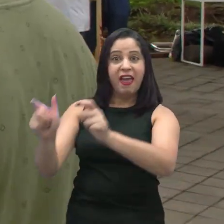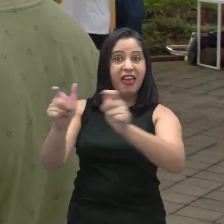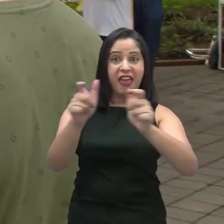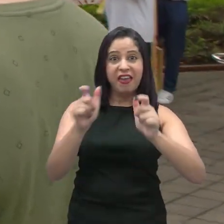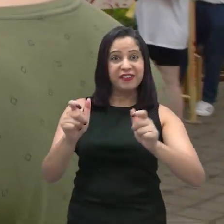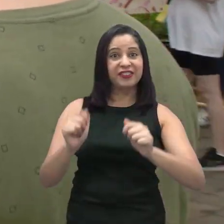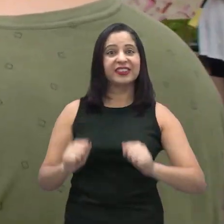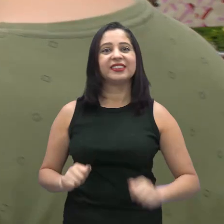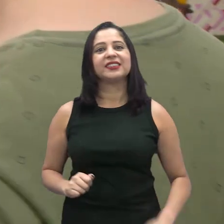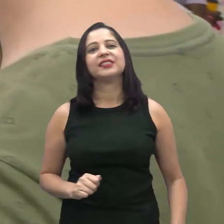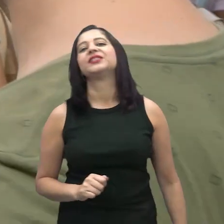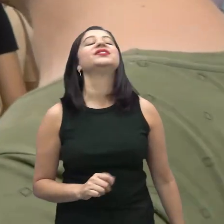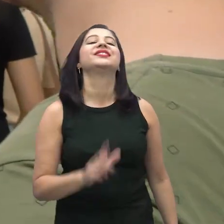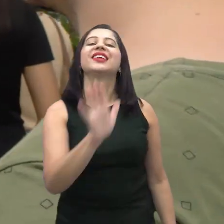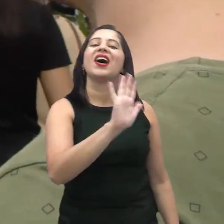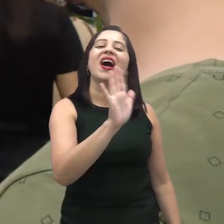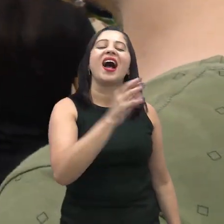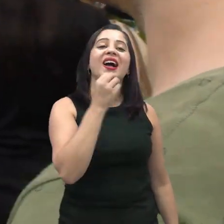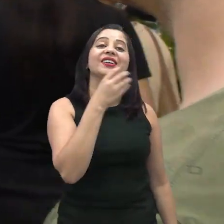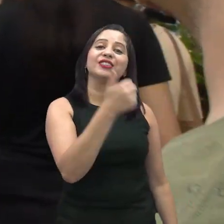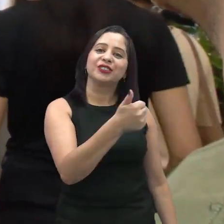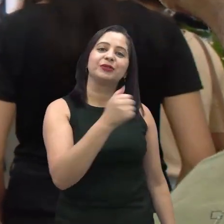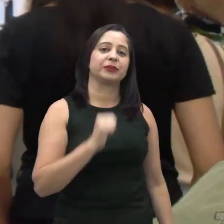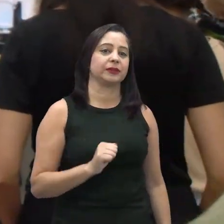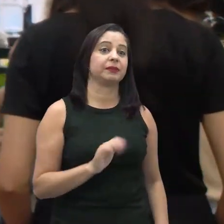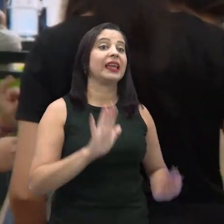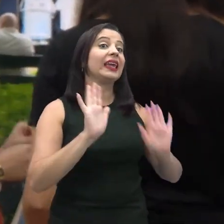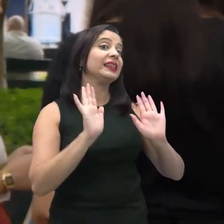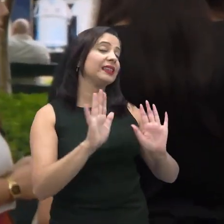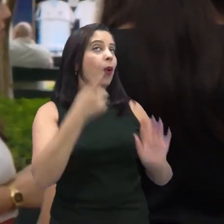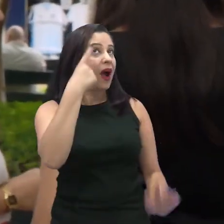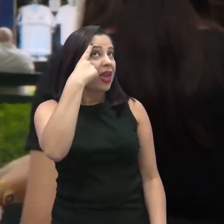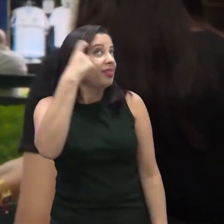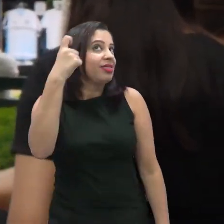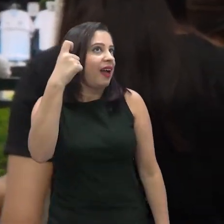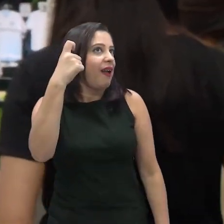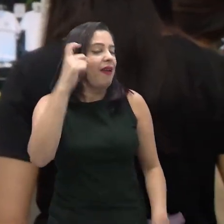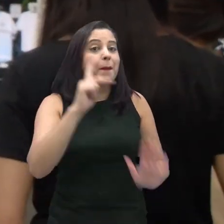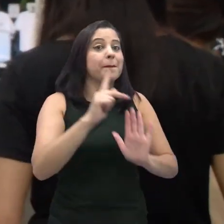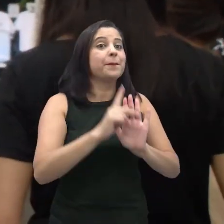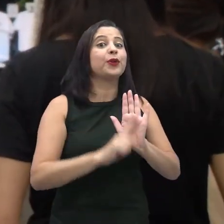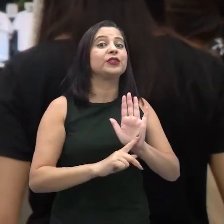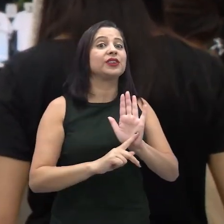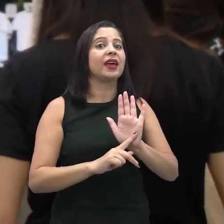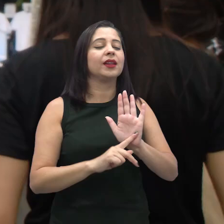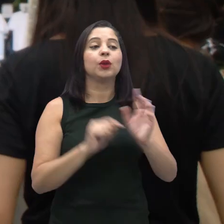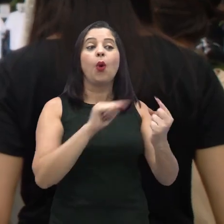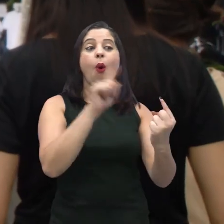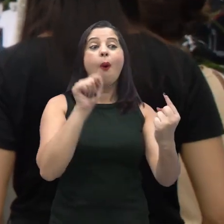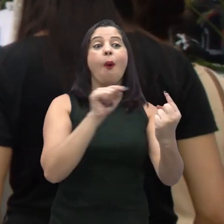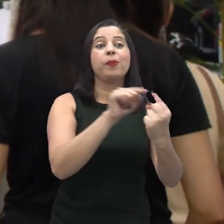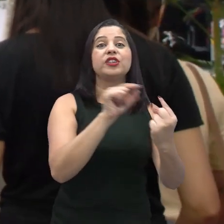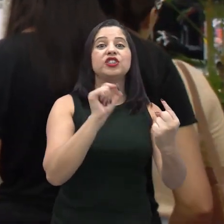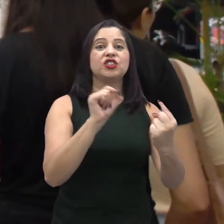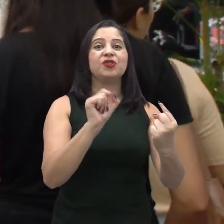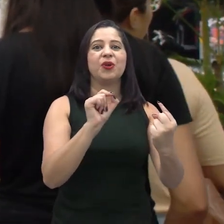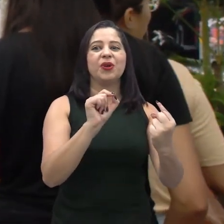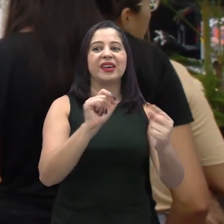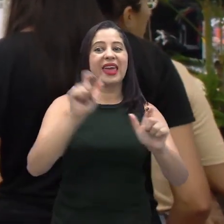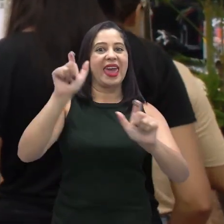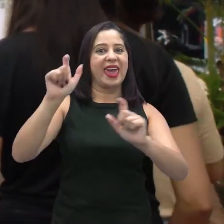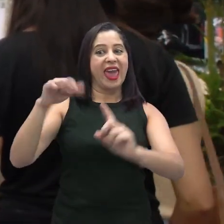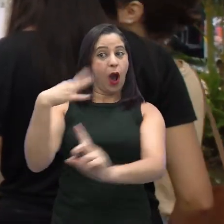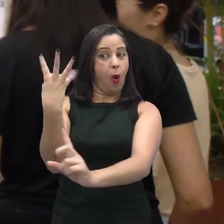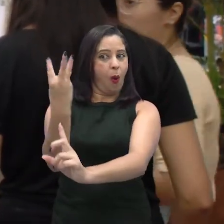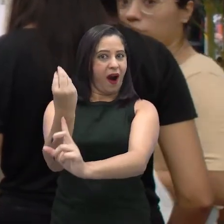inclusive nem é a primeira vez, né? Olá, tudo bem? Bom, a ideia desse projeto é trazer o artista para onde o povo está, como diz a